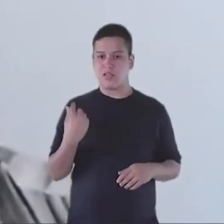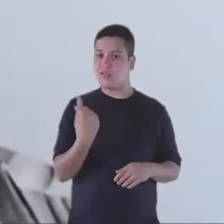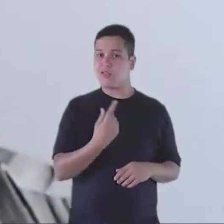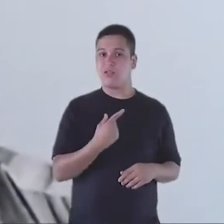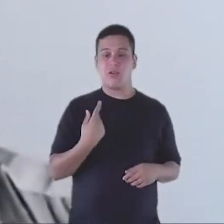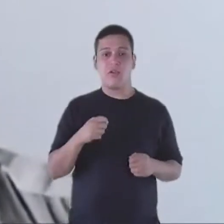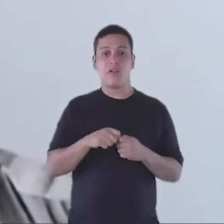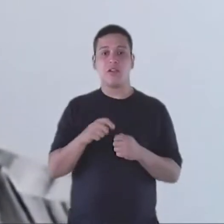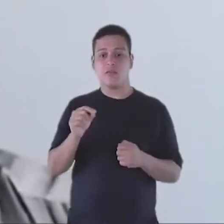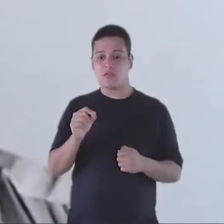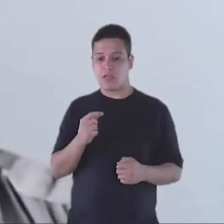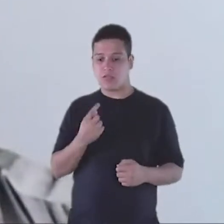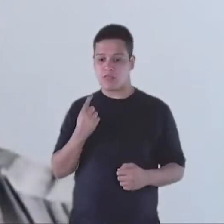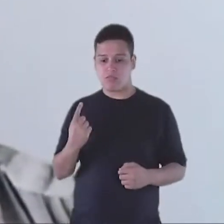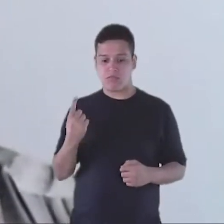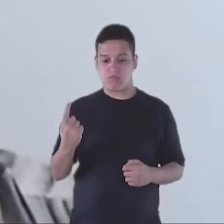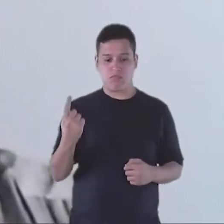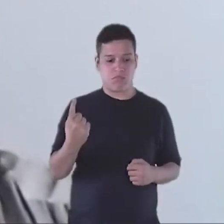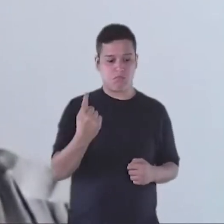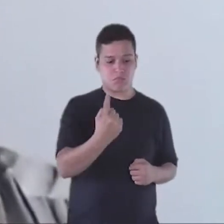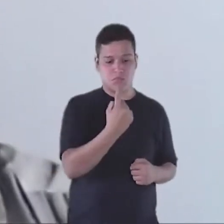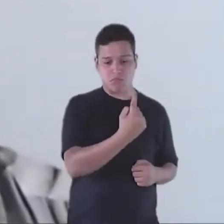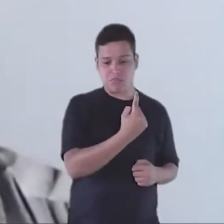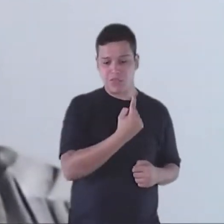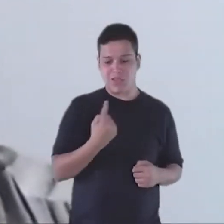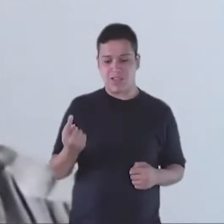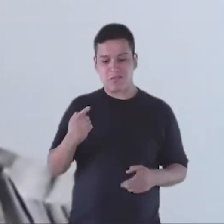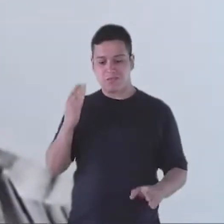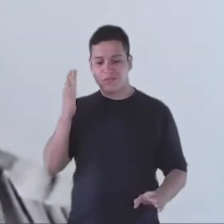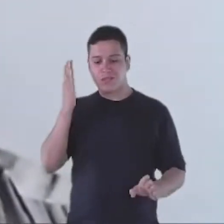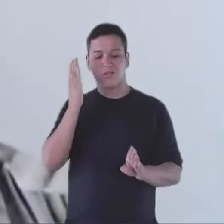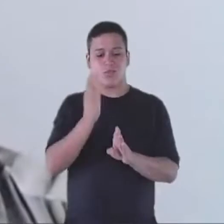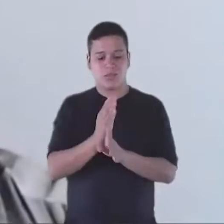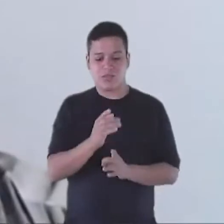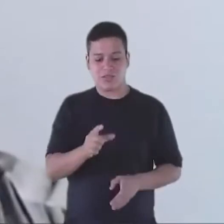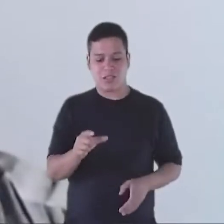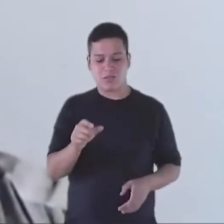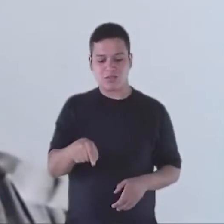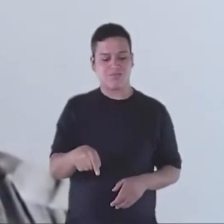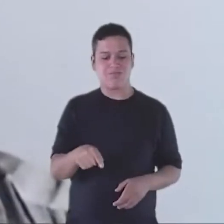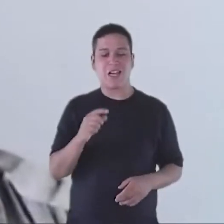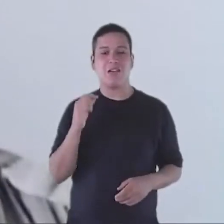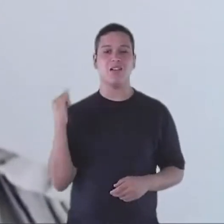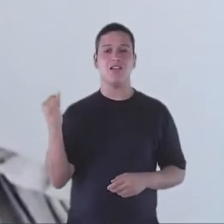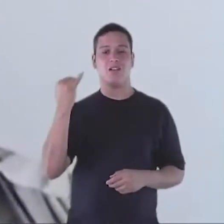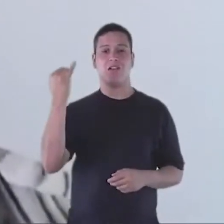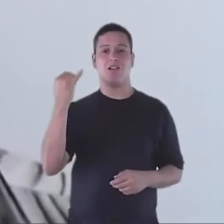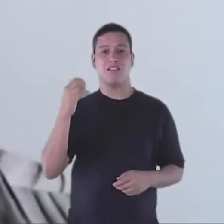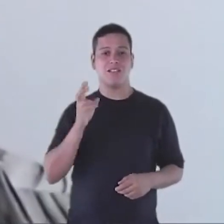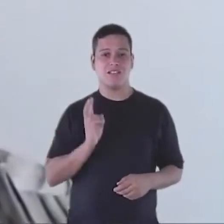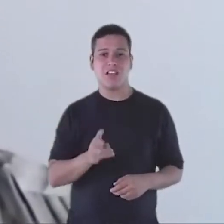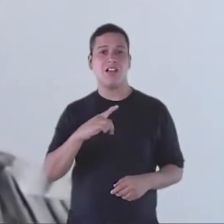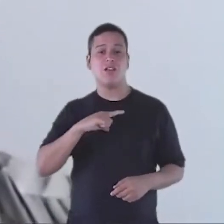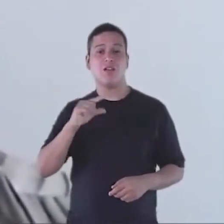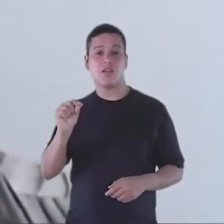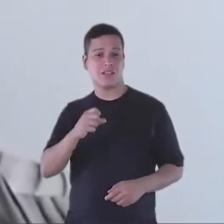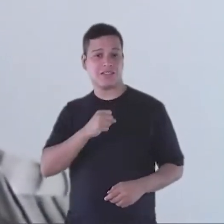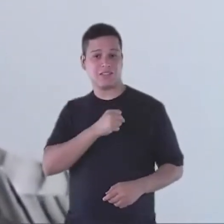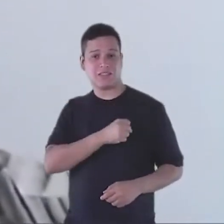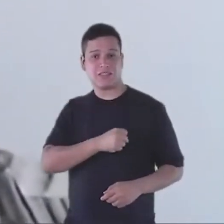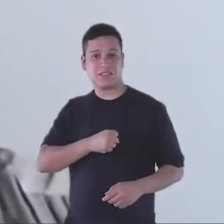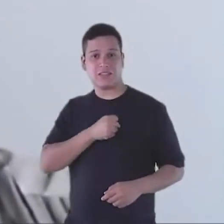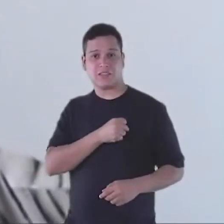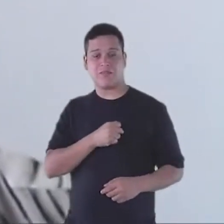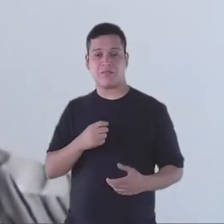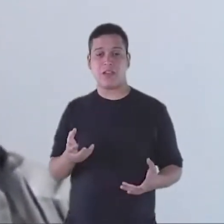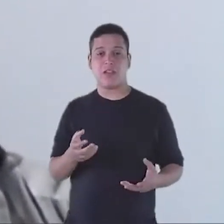da ausência desse lugar, da falta, da saudade, da lacuna. Queria ler então esse